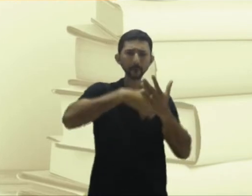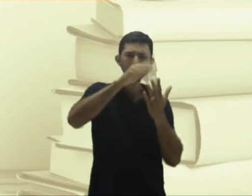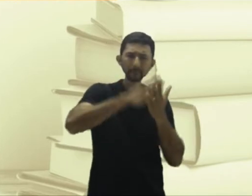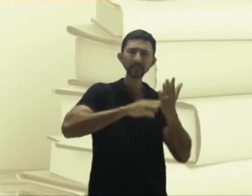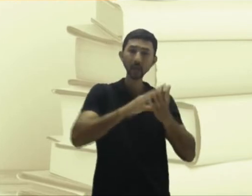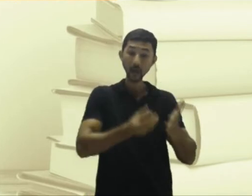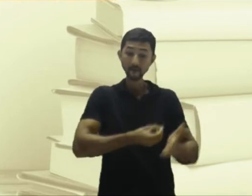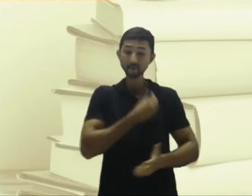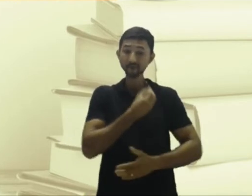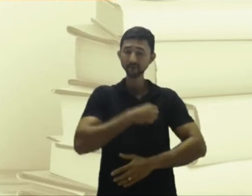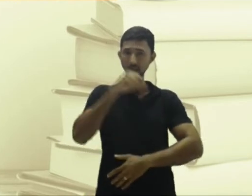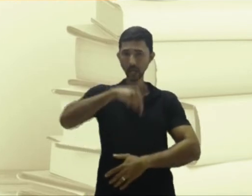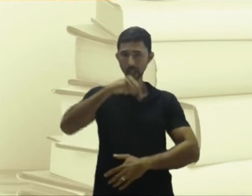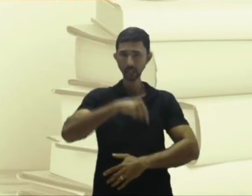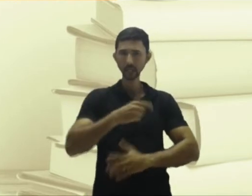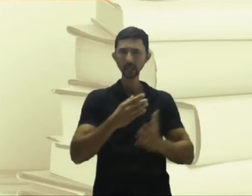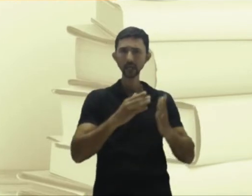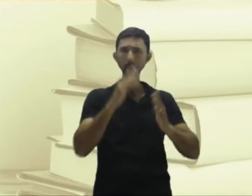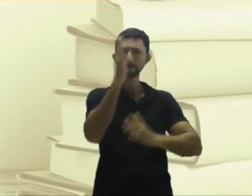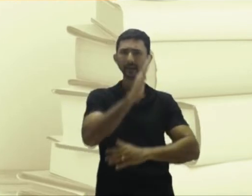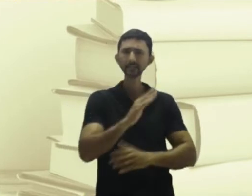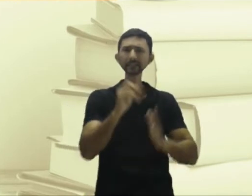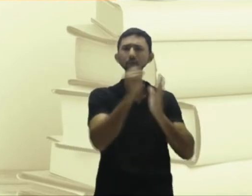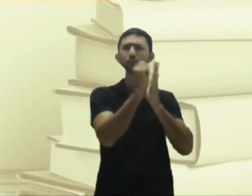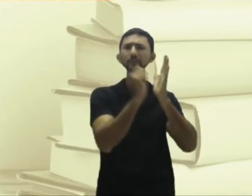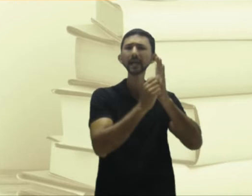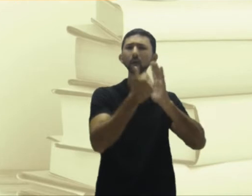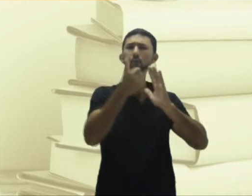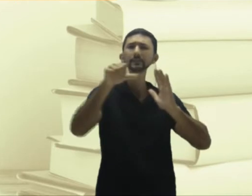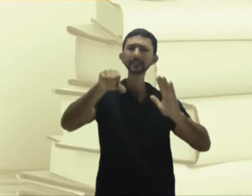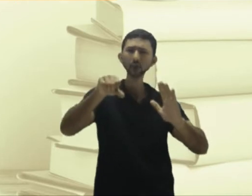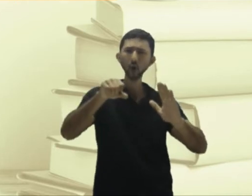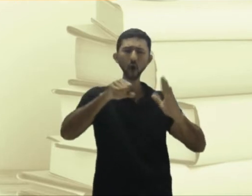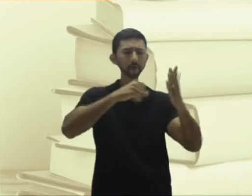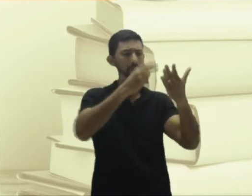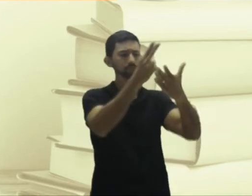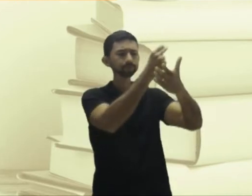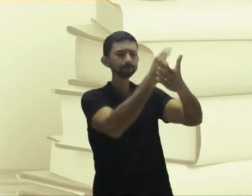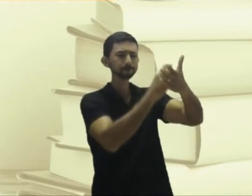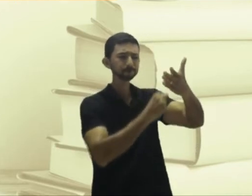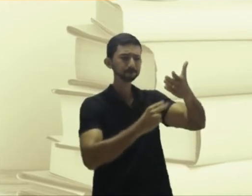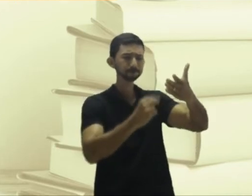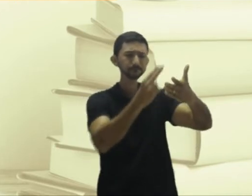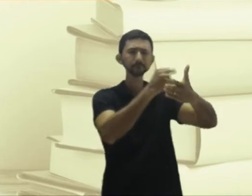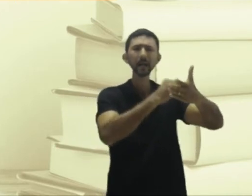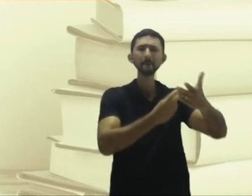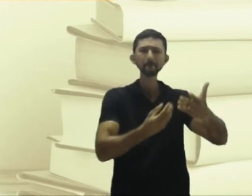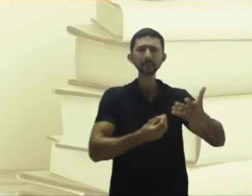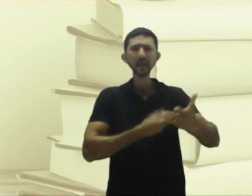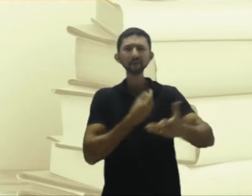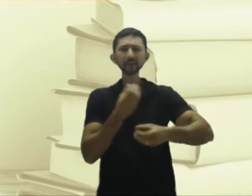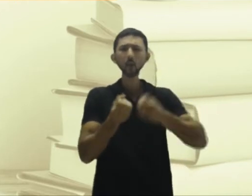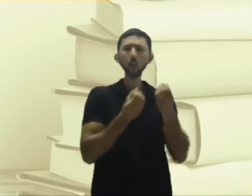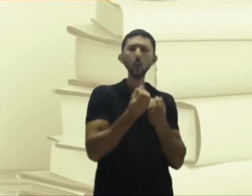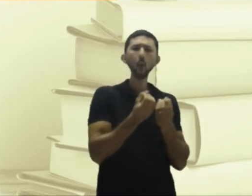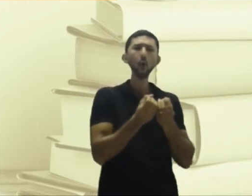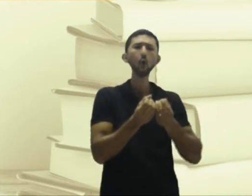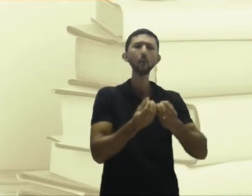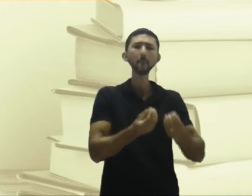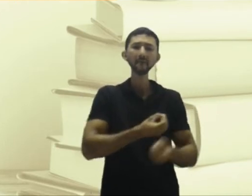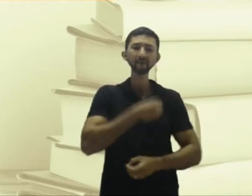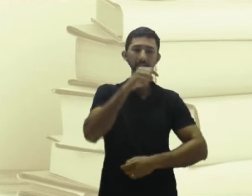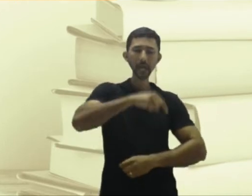Brasil no século XIX e que representou, através de suas telas, o cotidiano aqui na colônia,